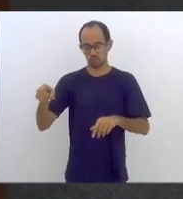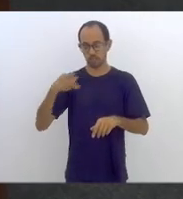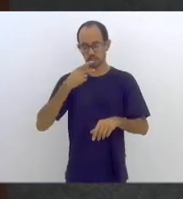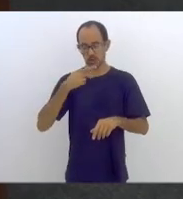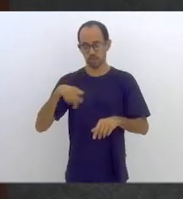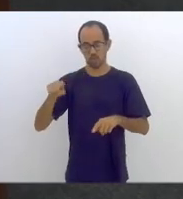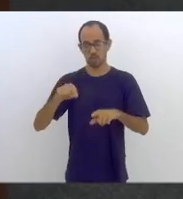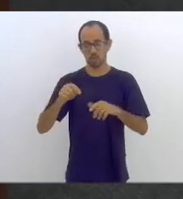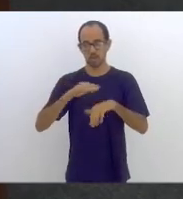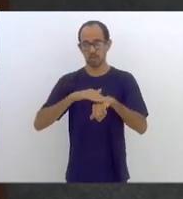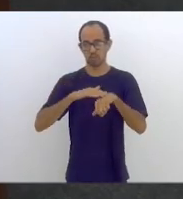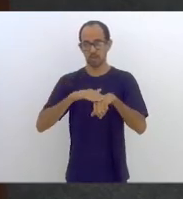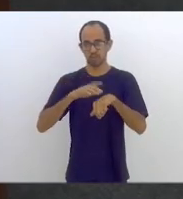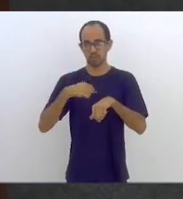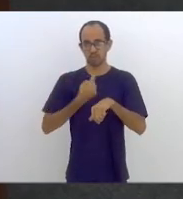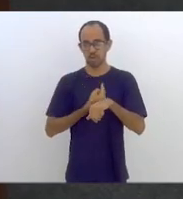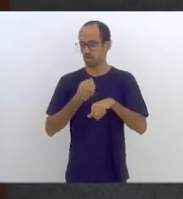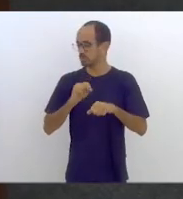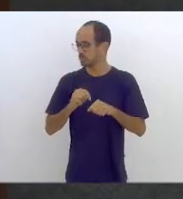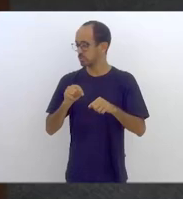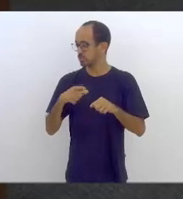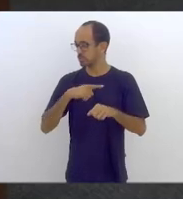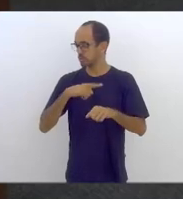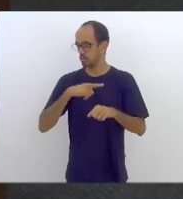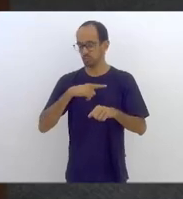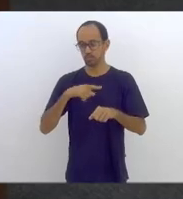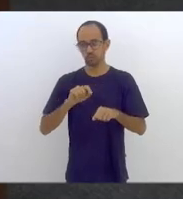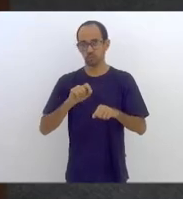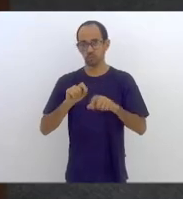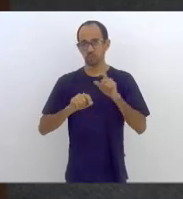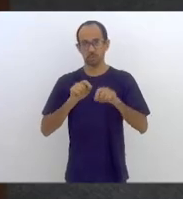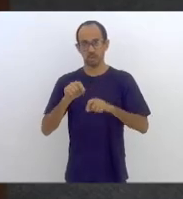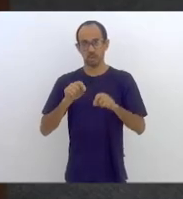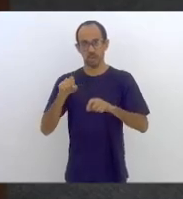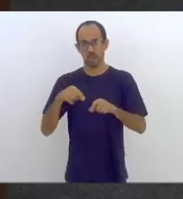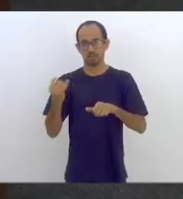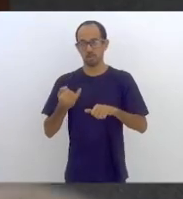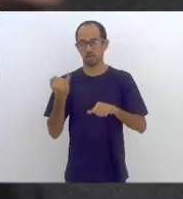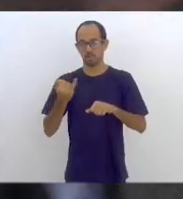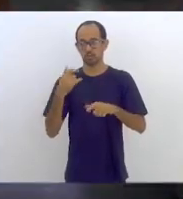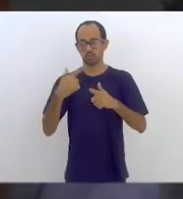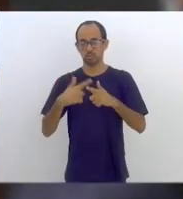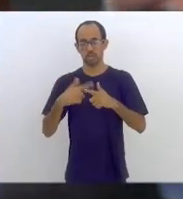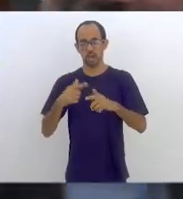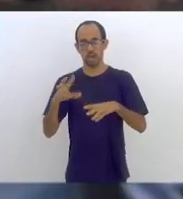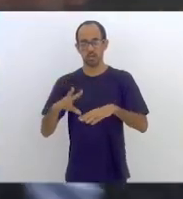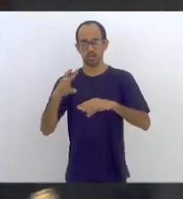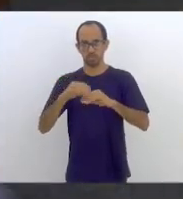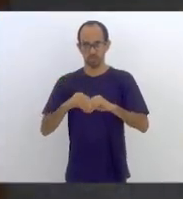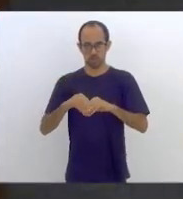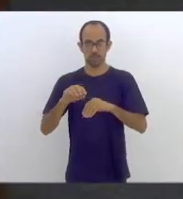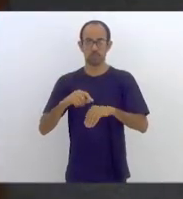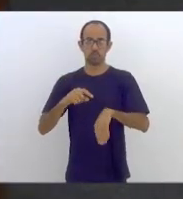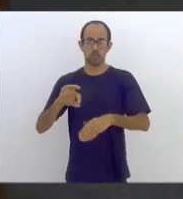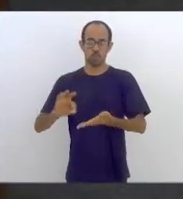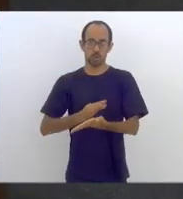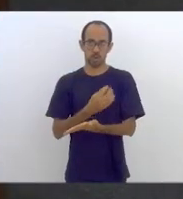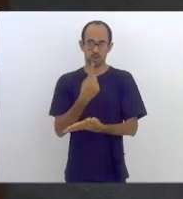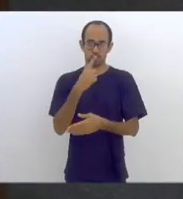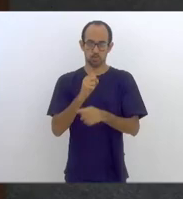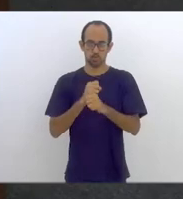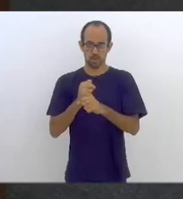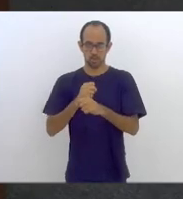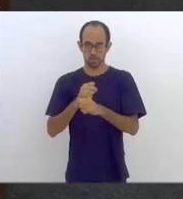na conversa que tivemos essa eliminaria de suma importância porque era da prorrogação ao contrato pelo prazo de um ano